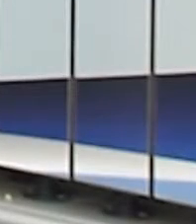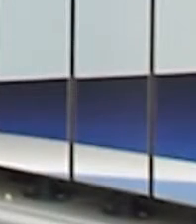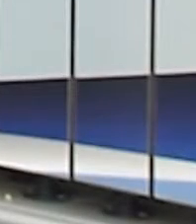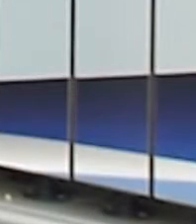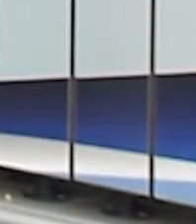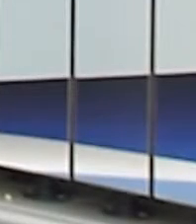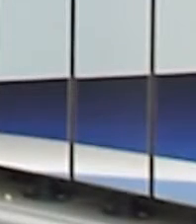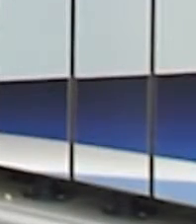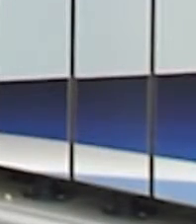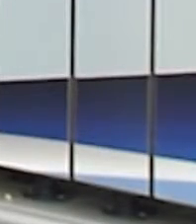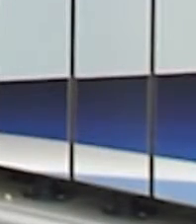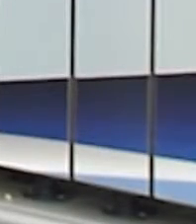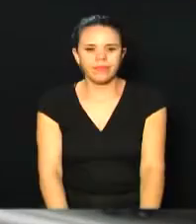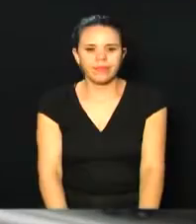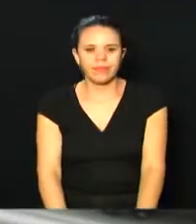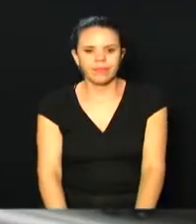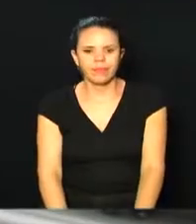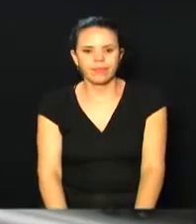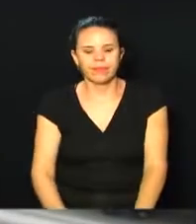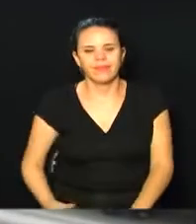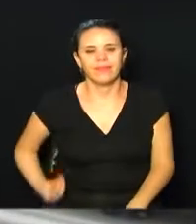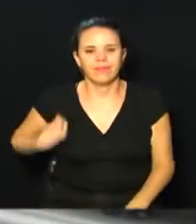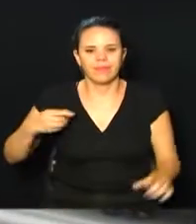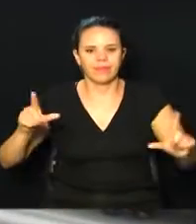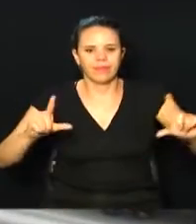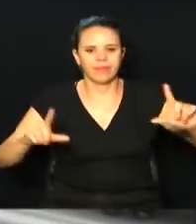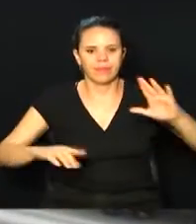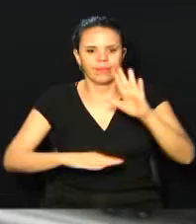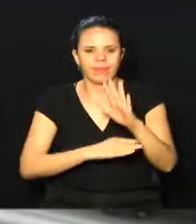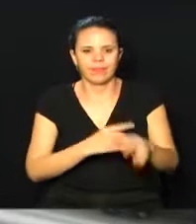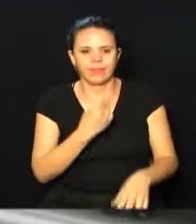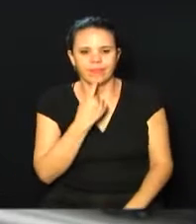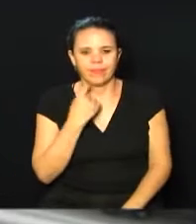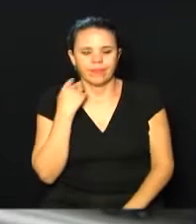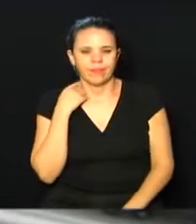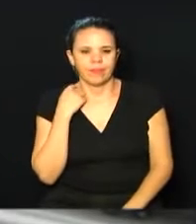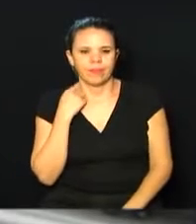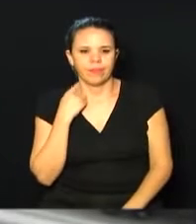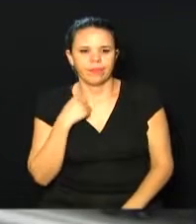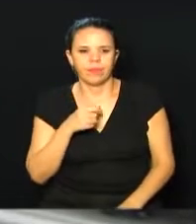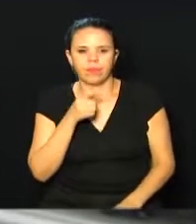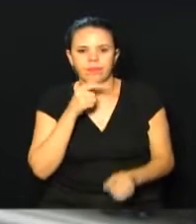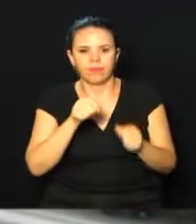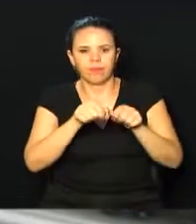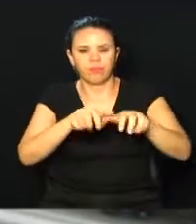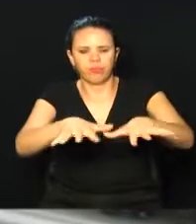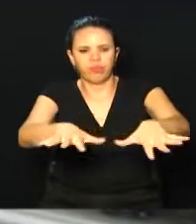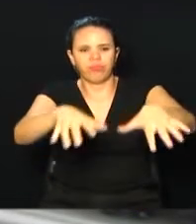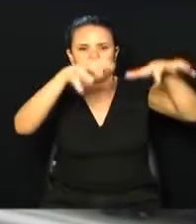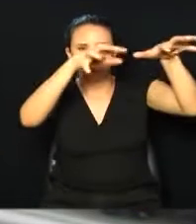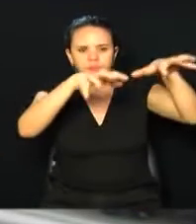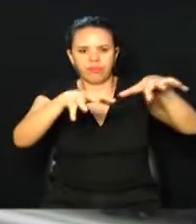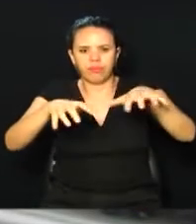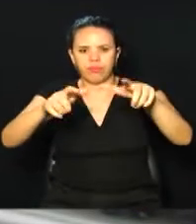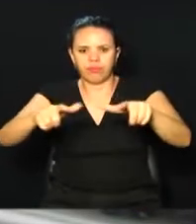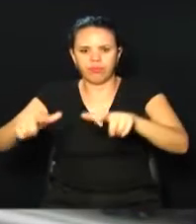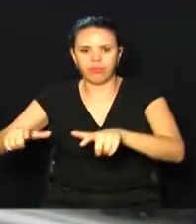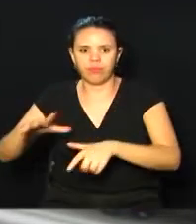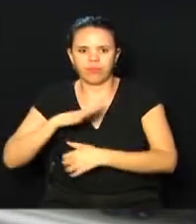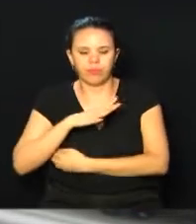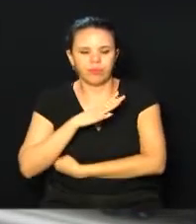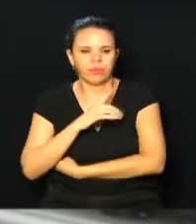Olá, estamos ao vivo aqui nos estúdios da TV Câmara Campinas, porque alagamentos em pontos já conhecidos da